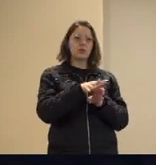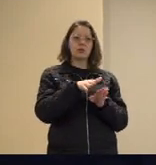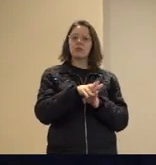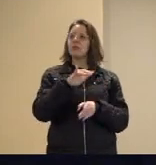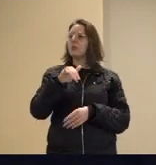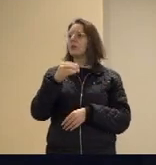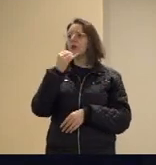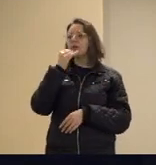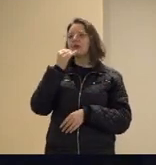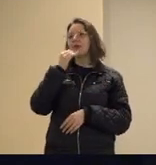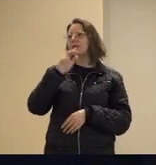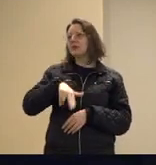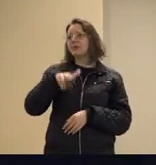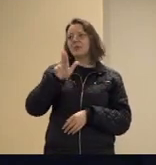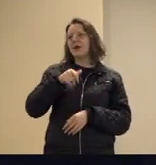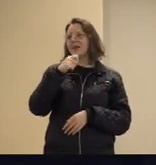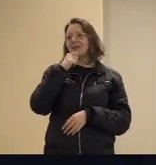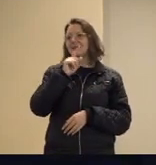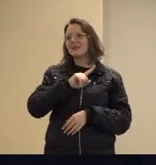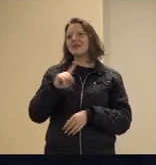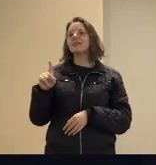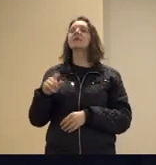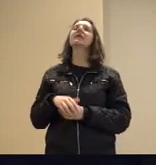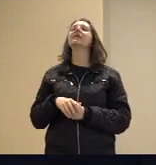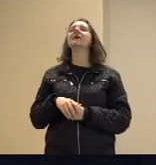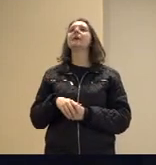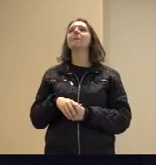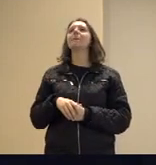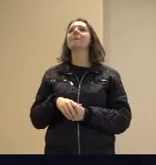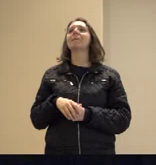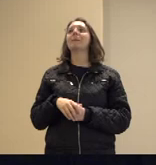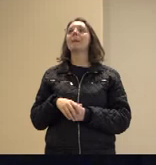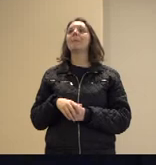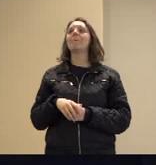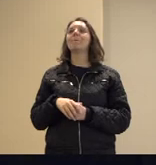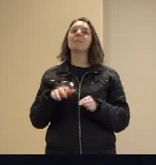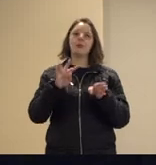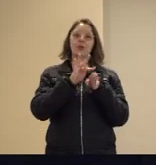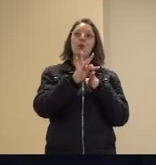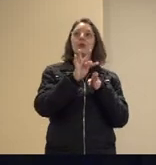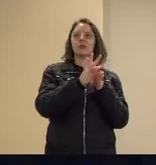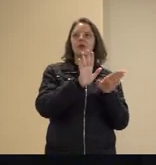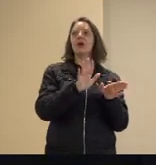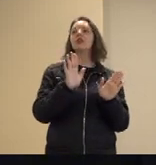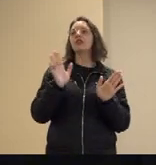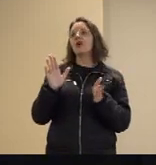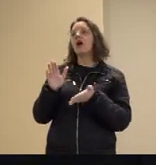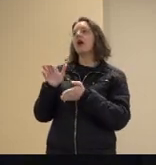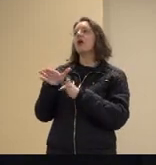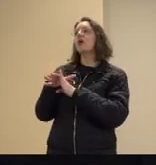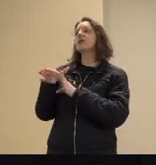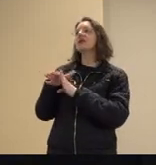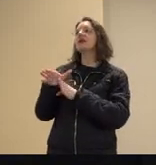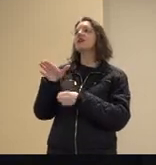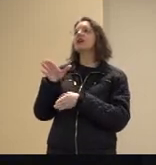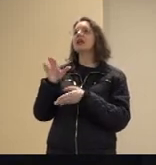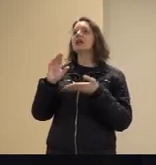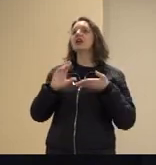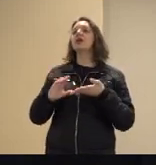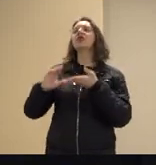ser conselheiro, e conselho tutelar, já fui do Conselho dos Direitos.